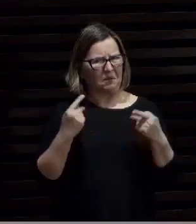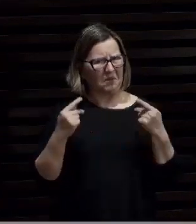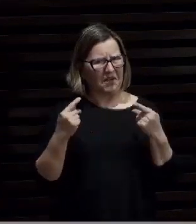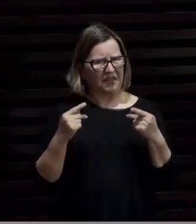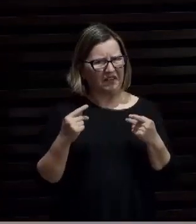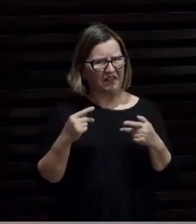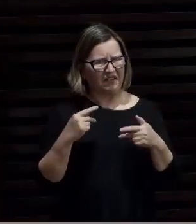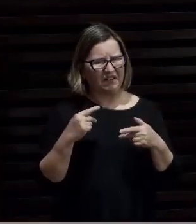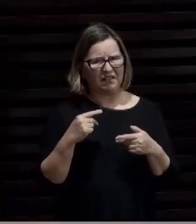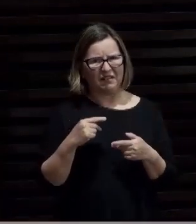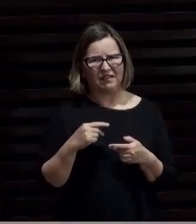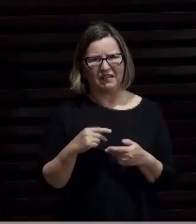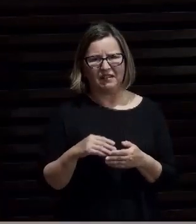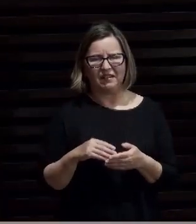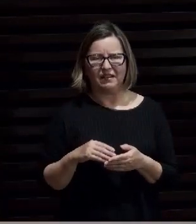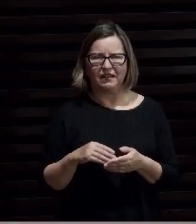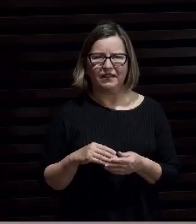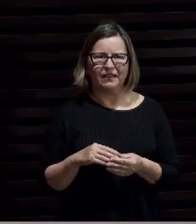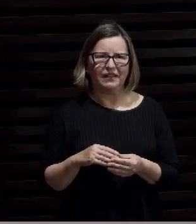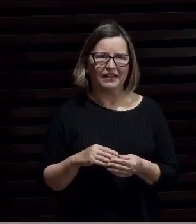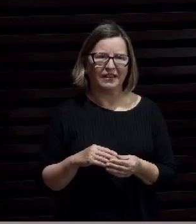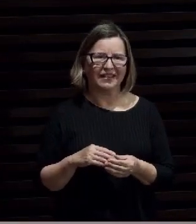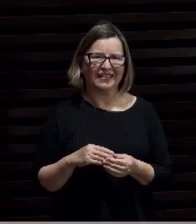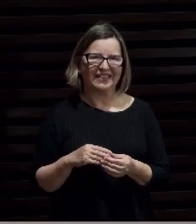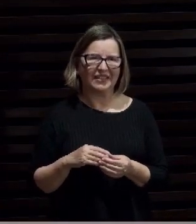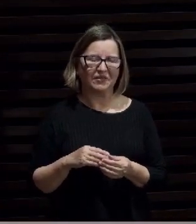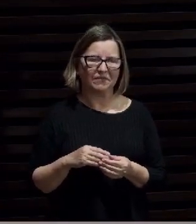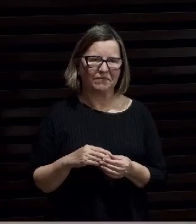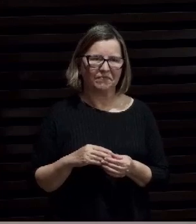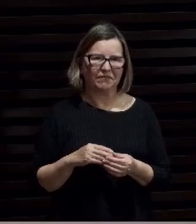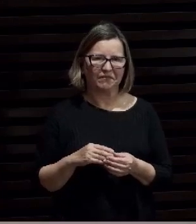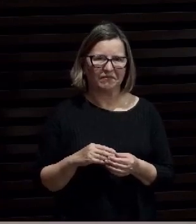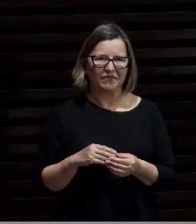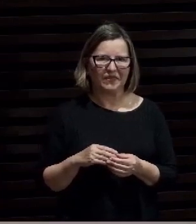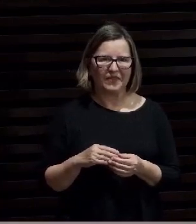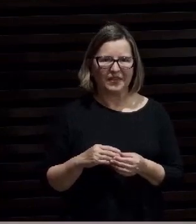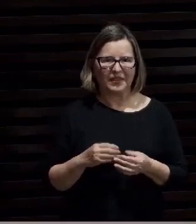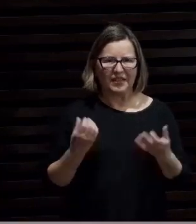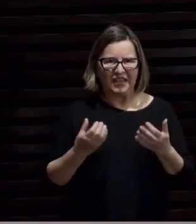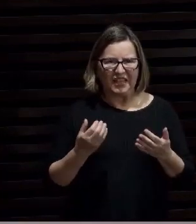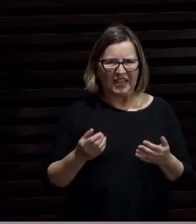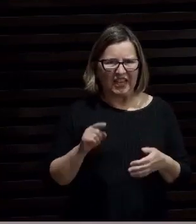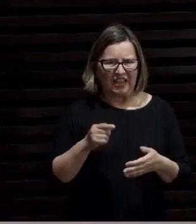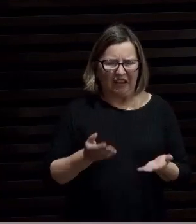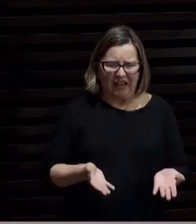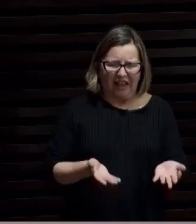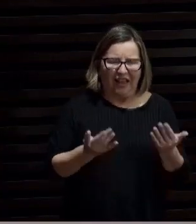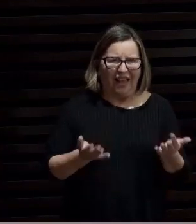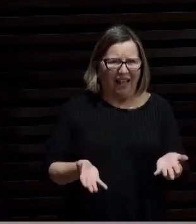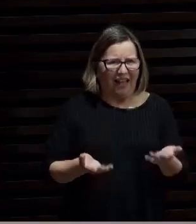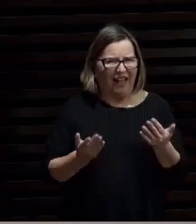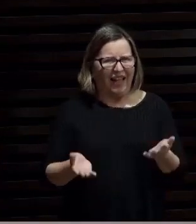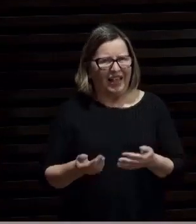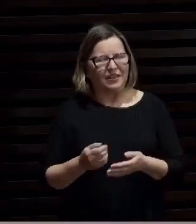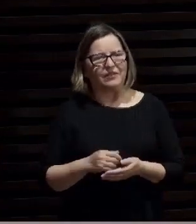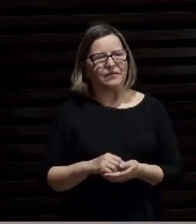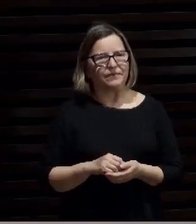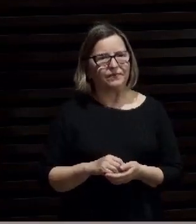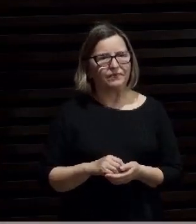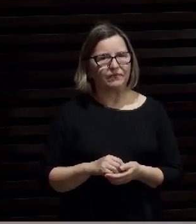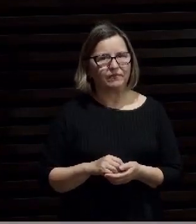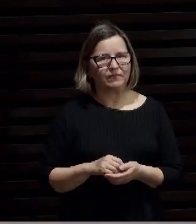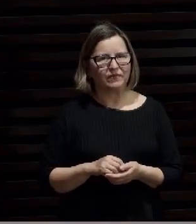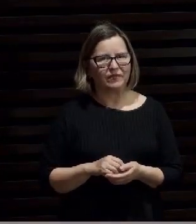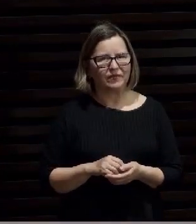do coach, que quer te motivar a função do pregador não é